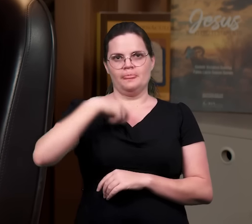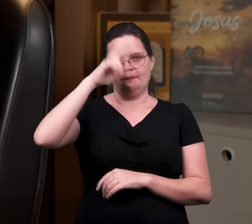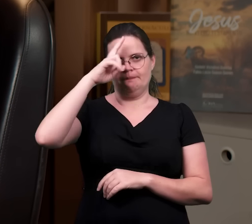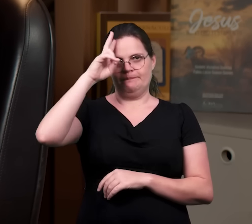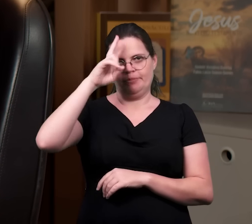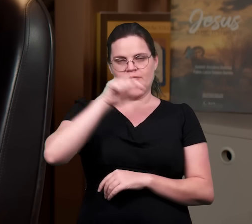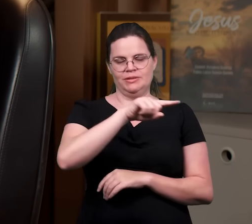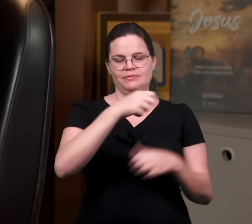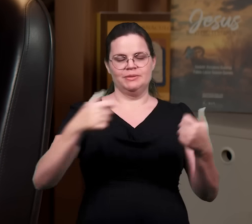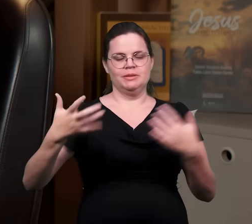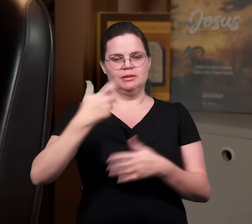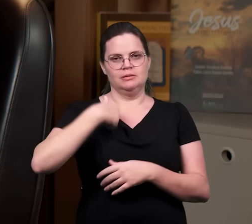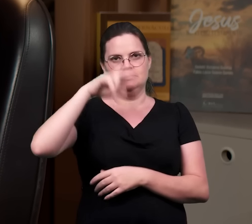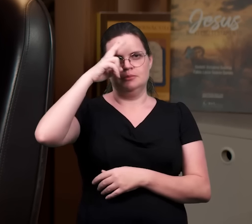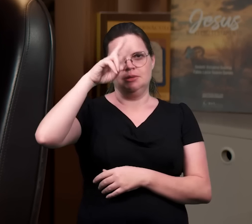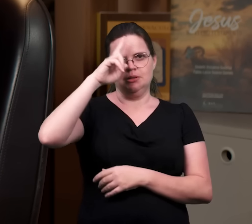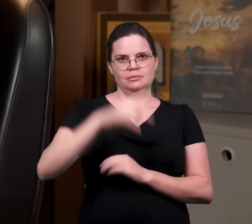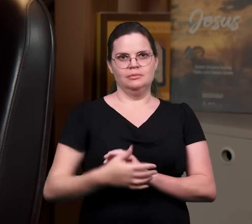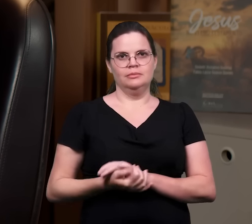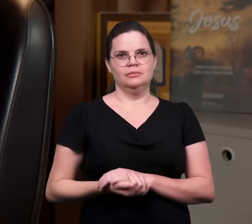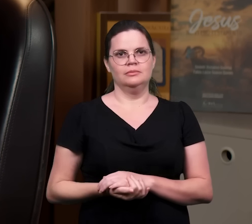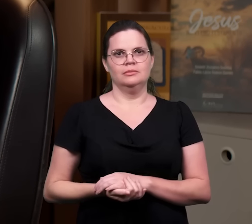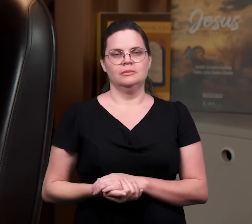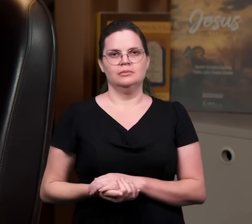estava comentando, né? No próximo